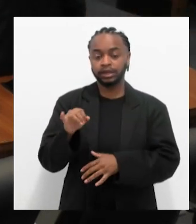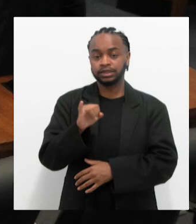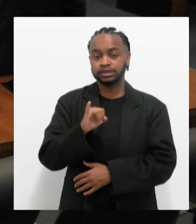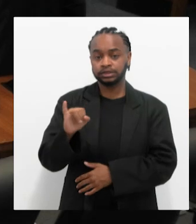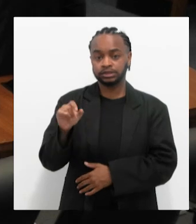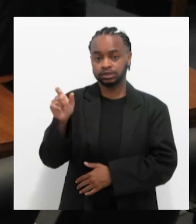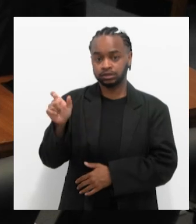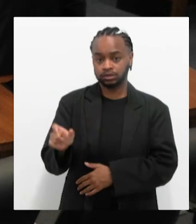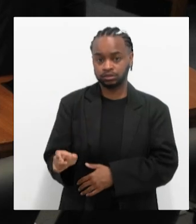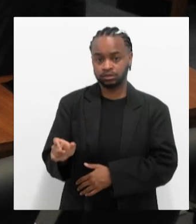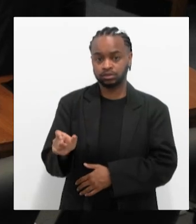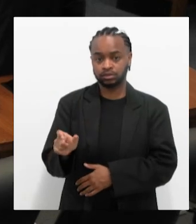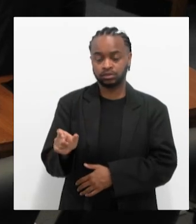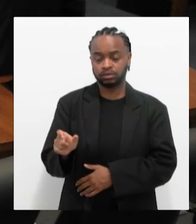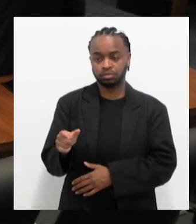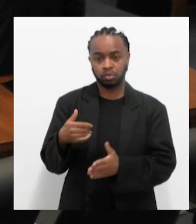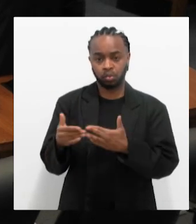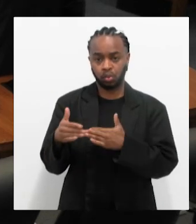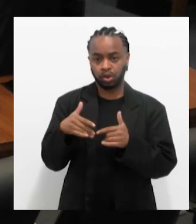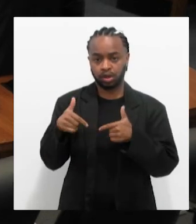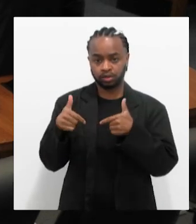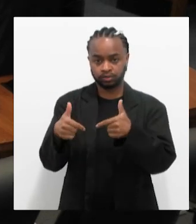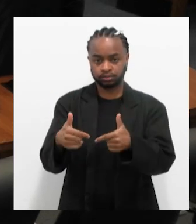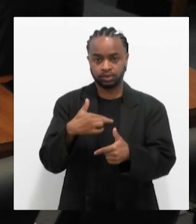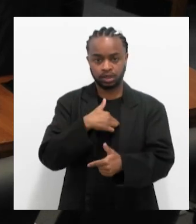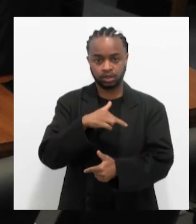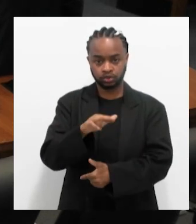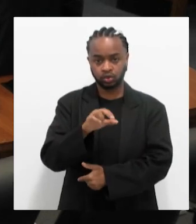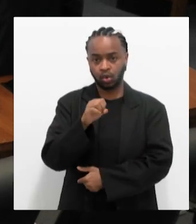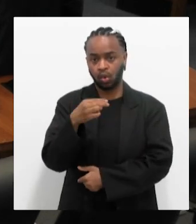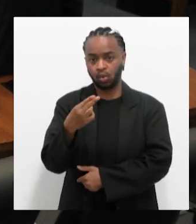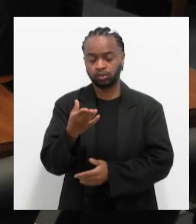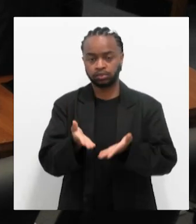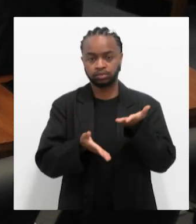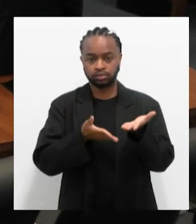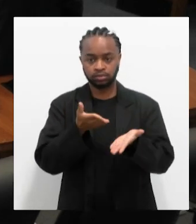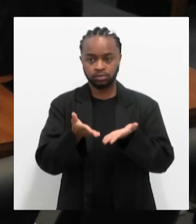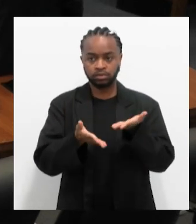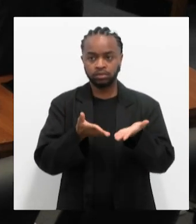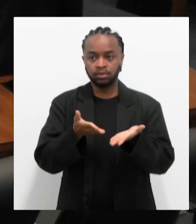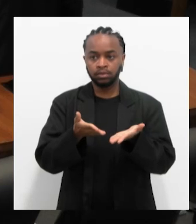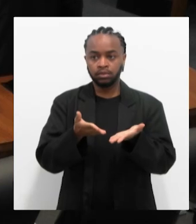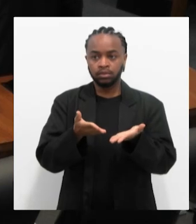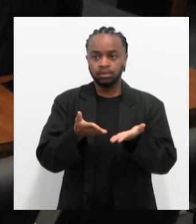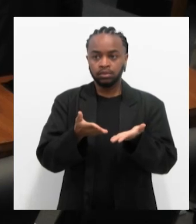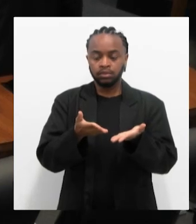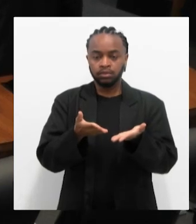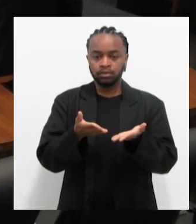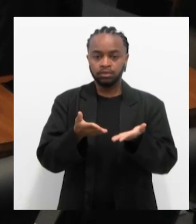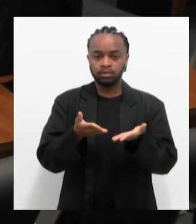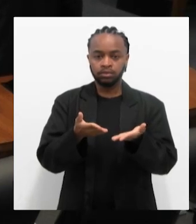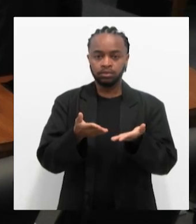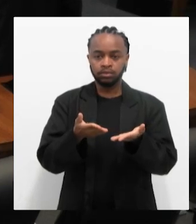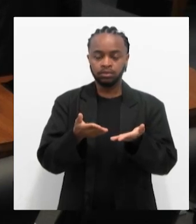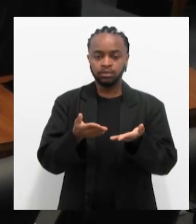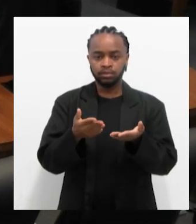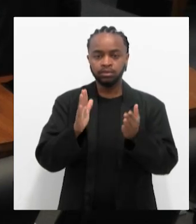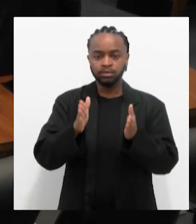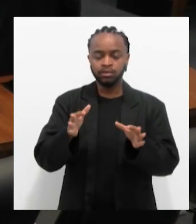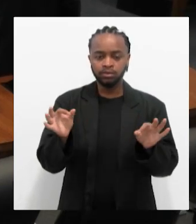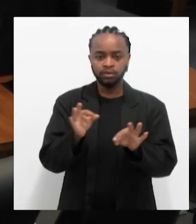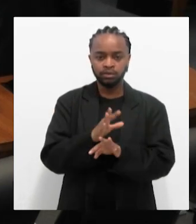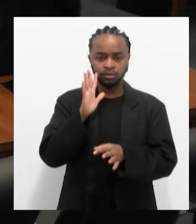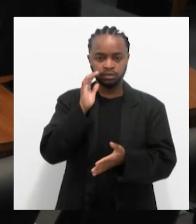capelães, em quaisquer atividades religiosas ou assistenciais, eles estão bem definidos, as